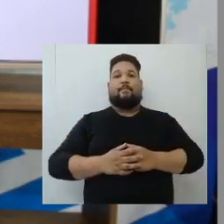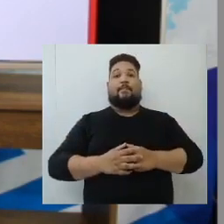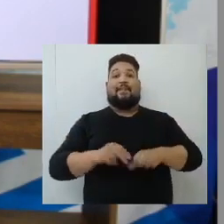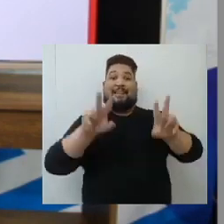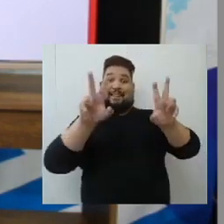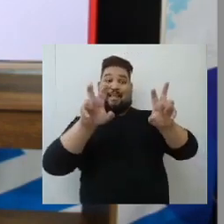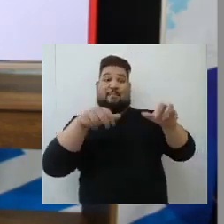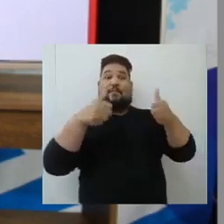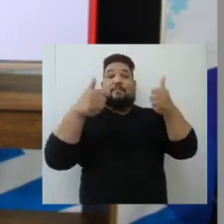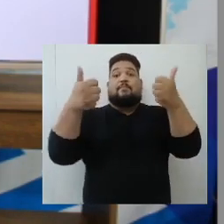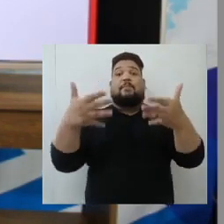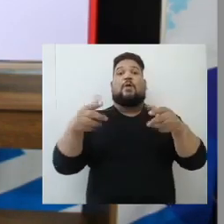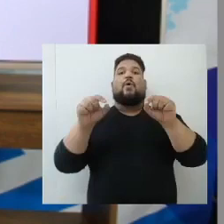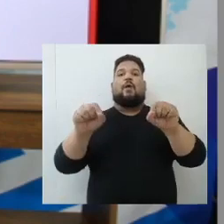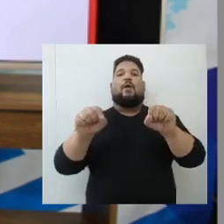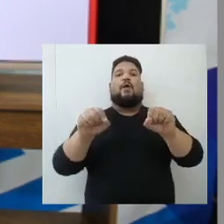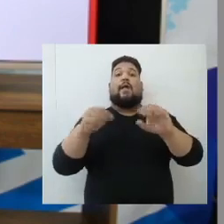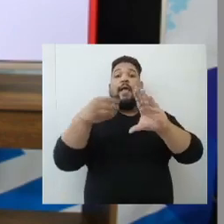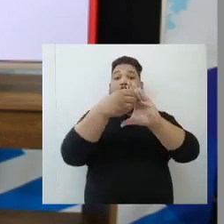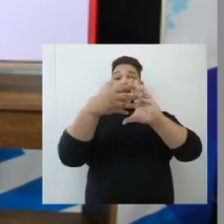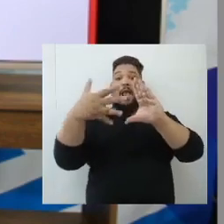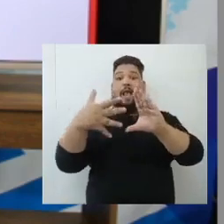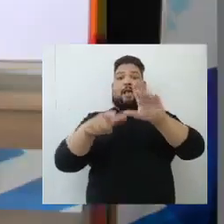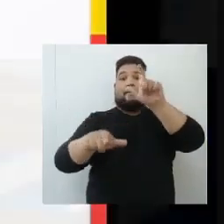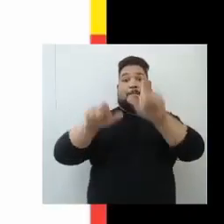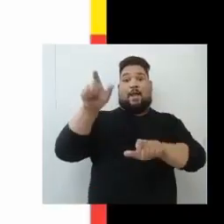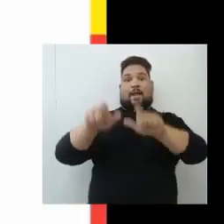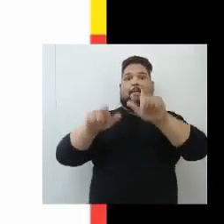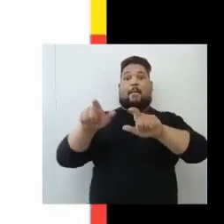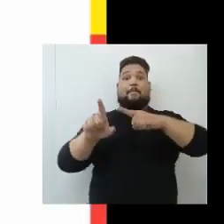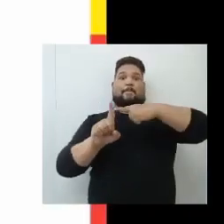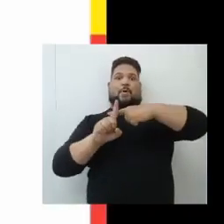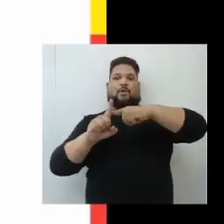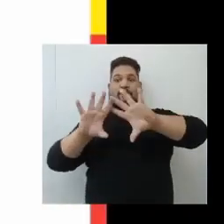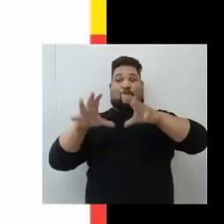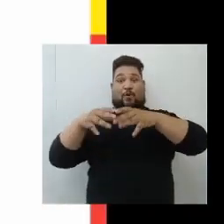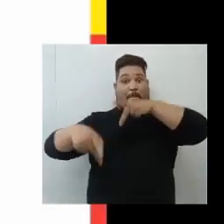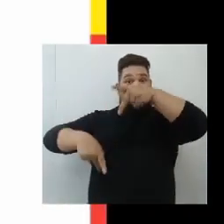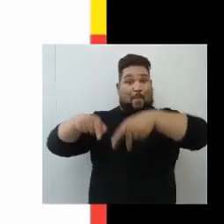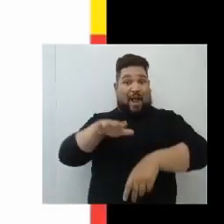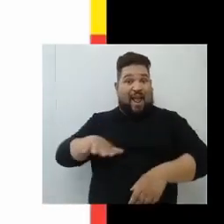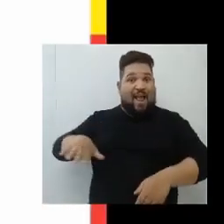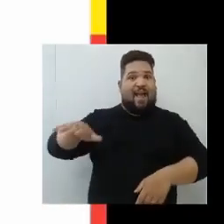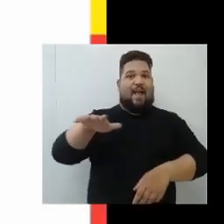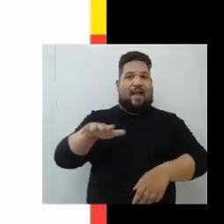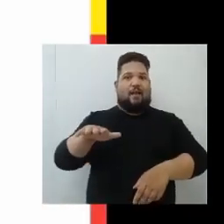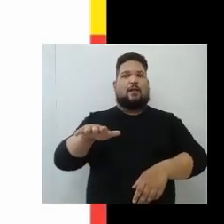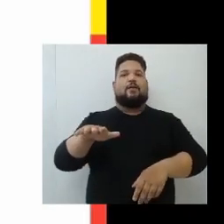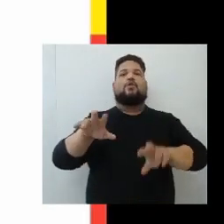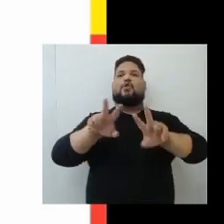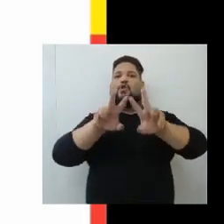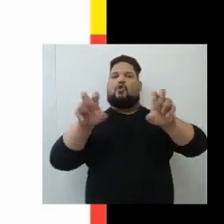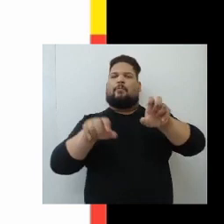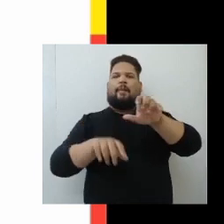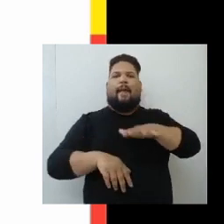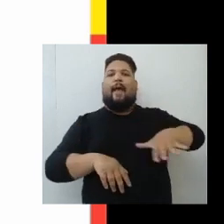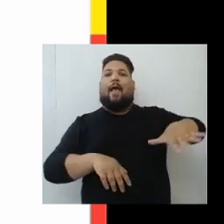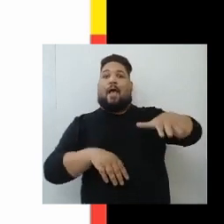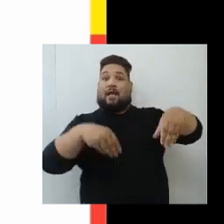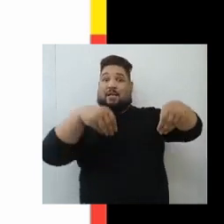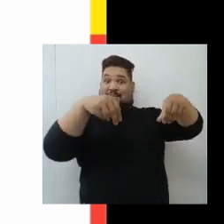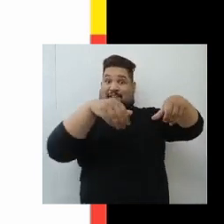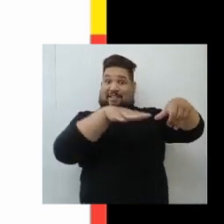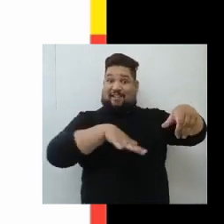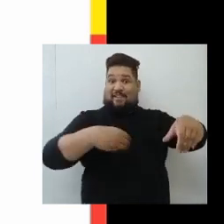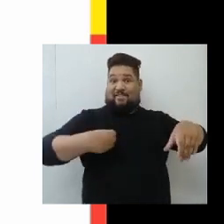afirma que as características vantajosas de uma população para um determinado ambiente